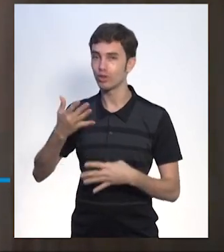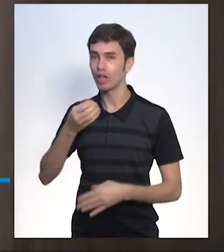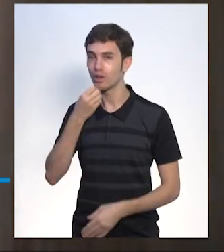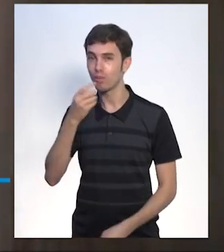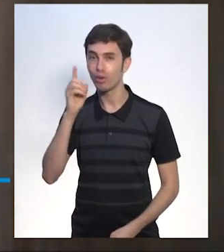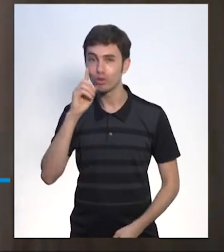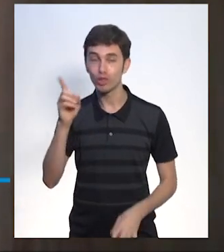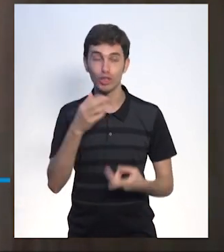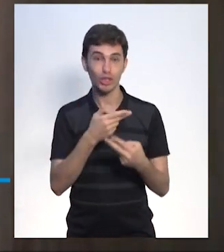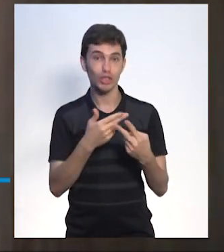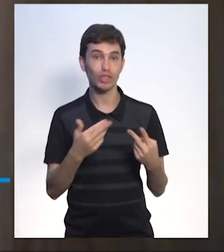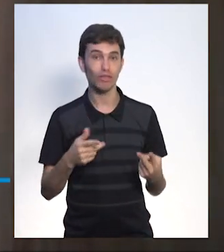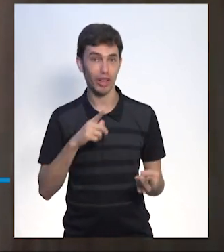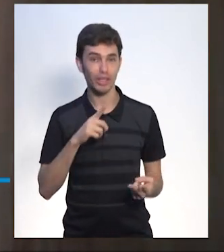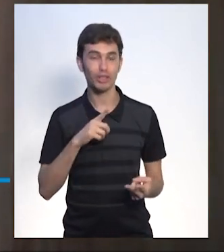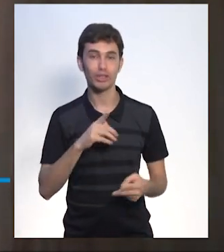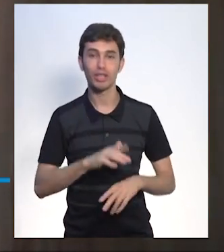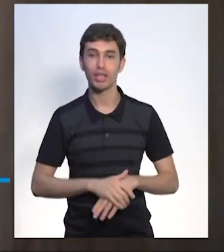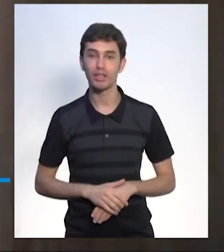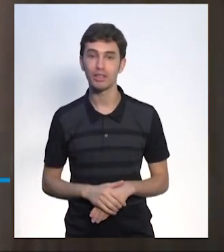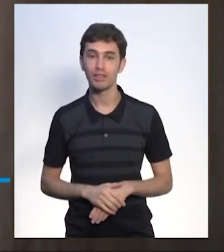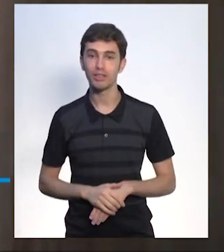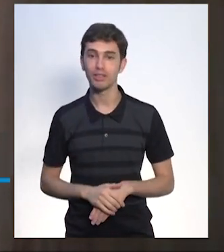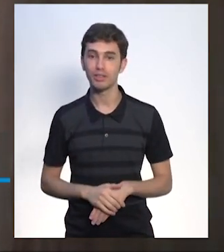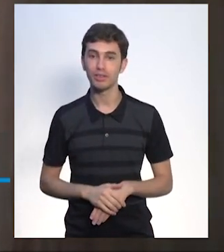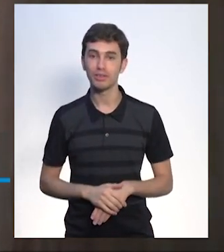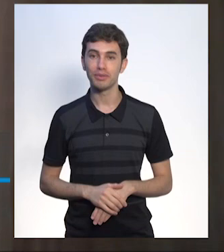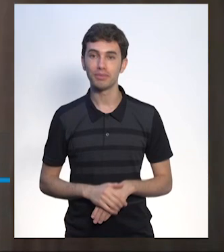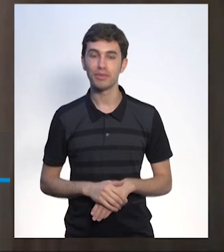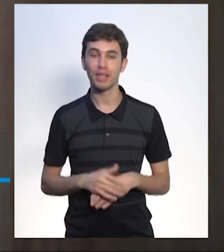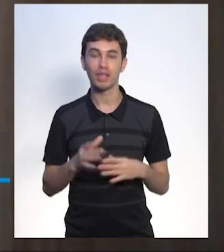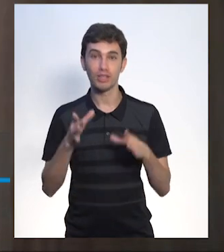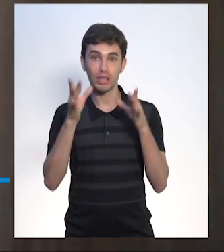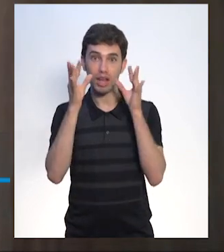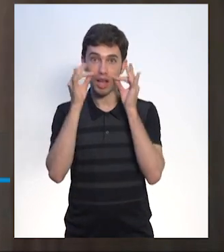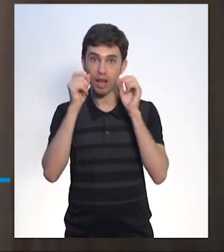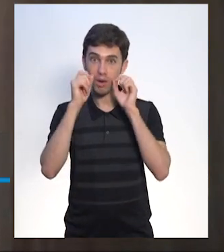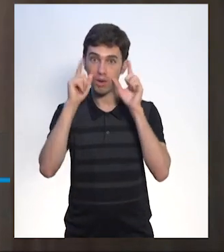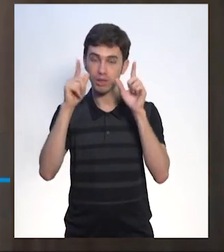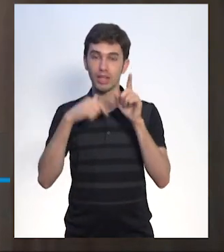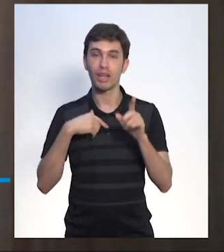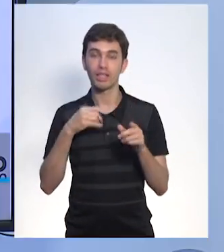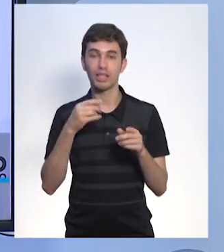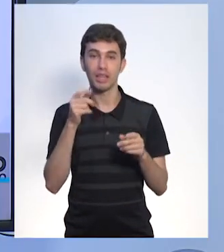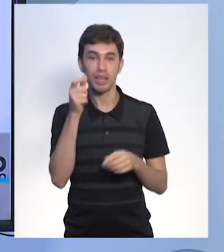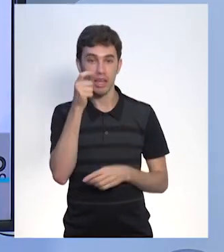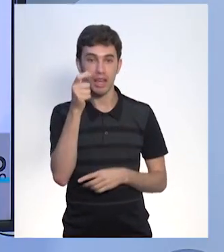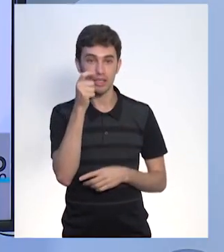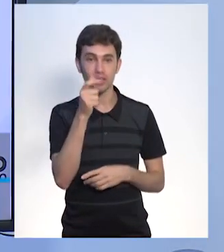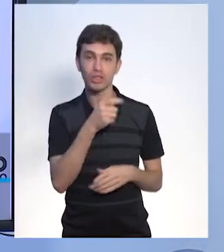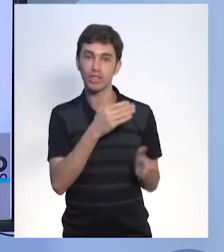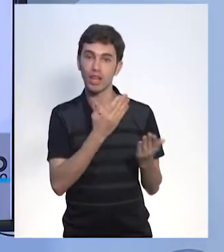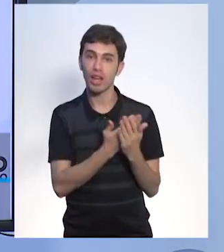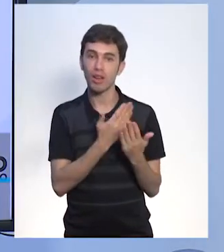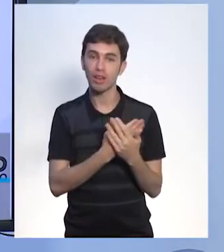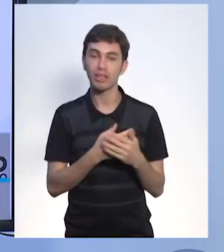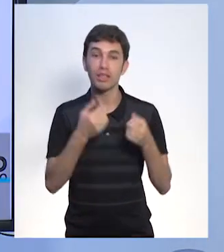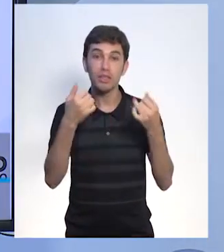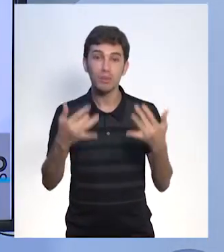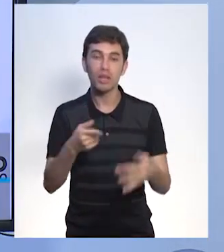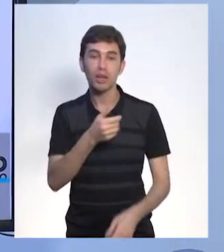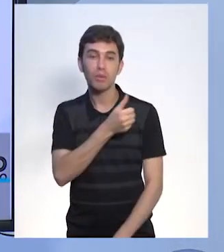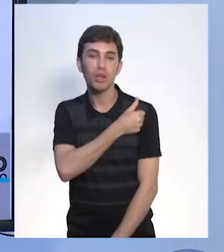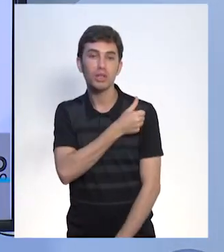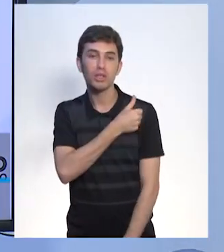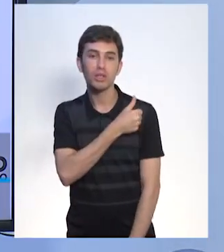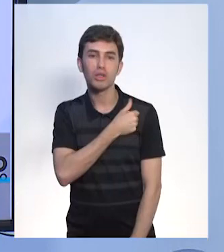galera já está bem acordadinha, assistindo e prestando atenção na aula, viu? Ah, que legal. Alê, explica para o pessoal do 6º ano por que você